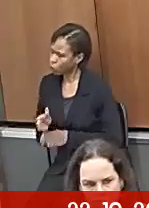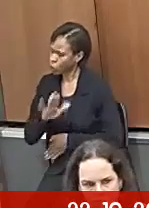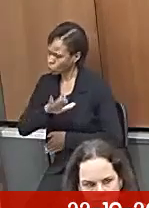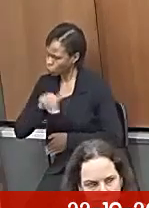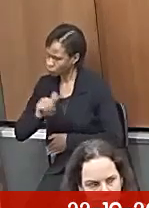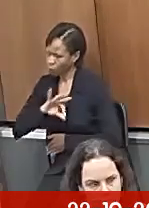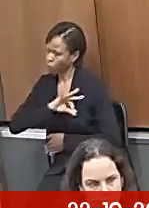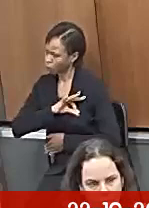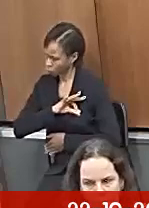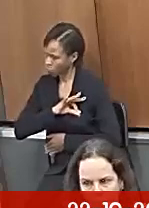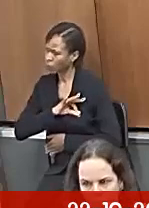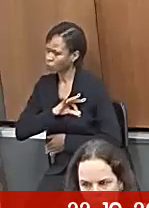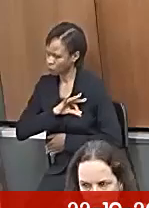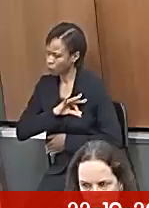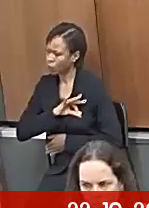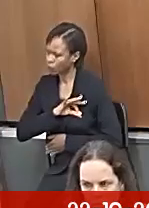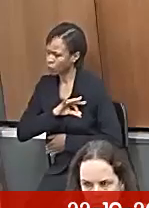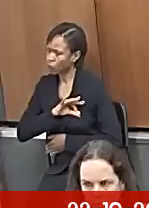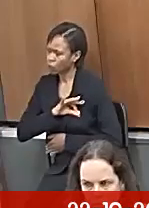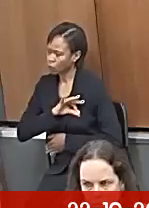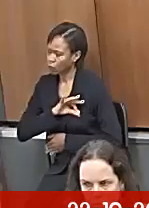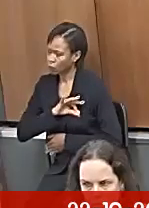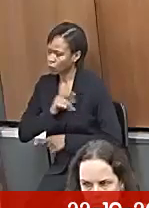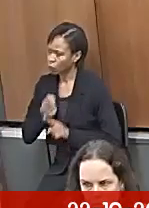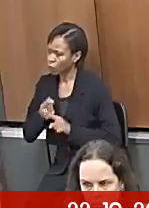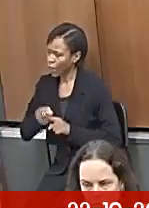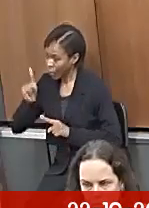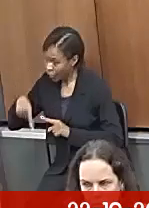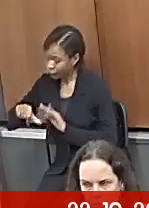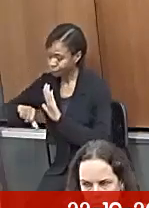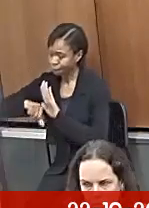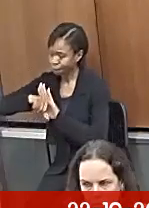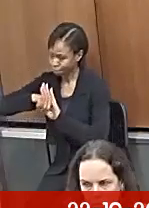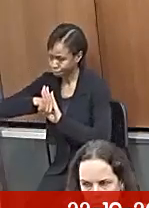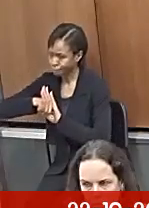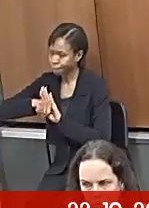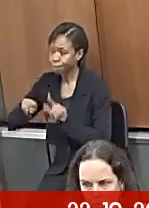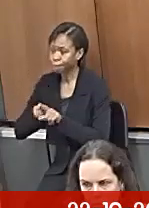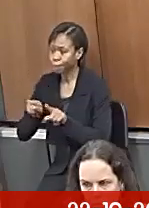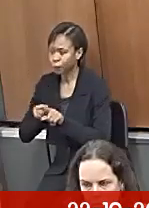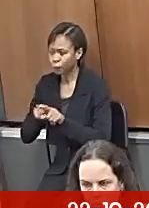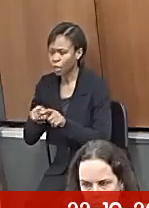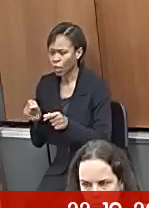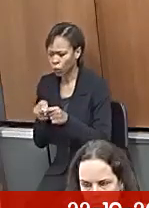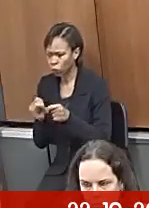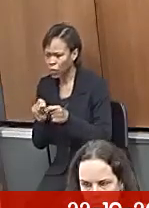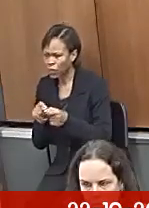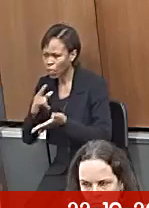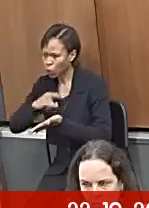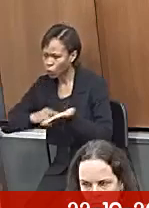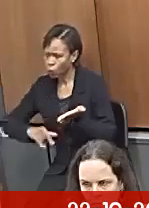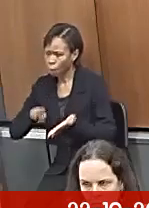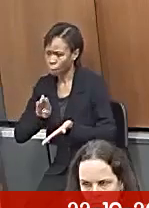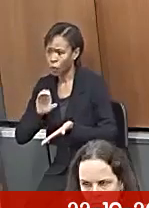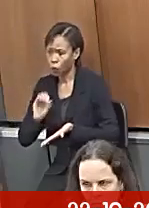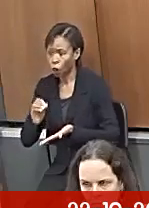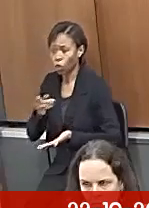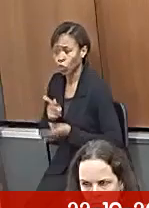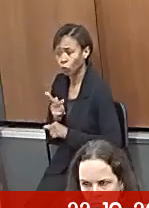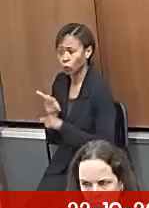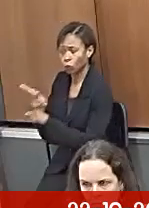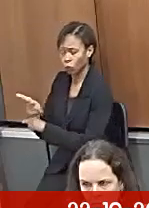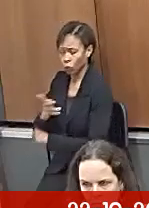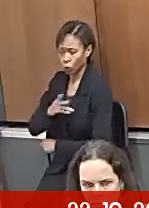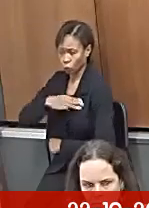situação de evidenciar, que evidenciou uma ocorrência de um crime, e fazer o boletim de ocorrência e procurar tanto o Ministério Público ou